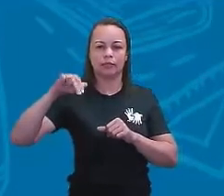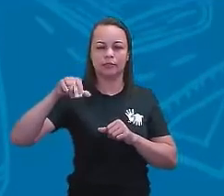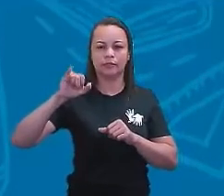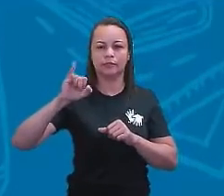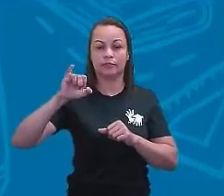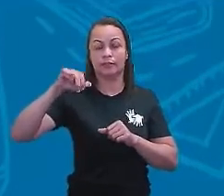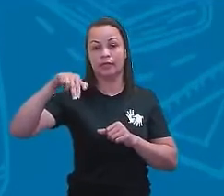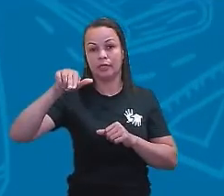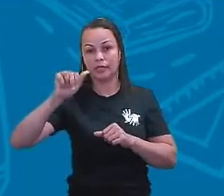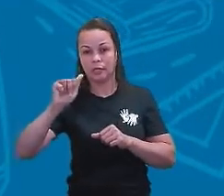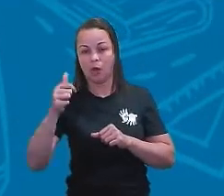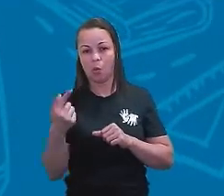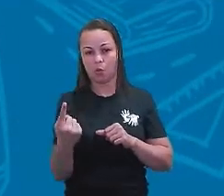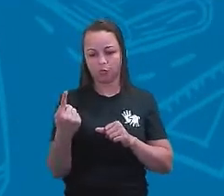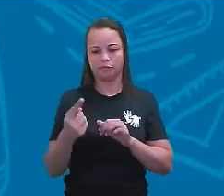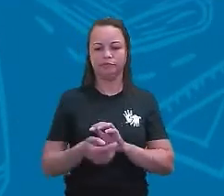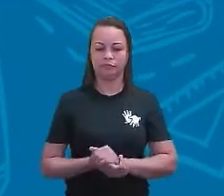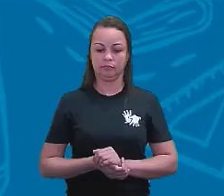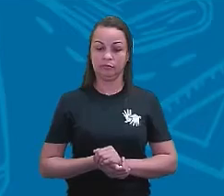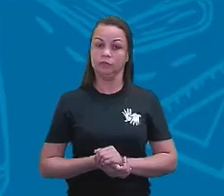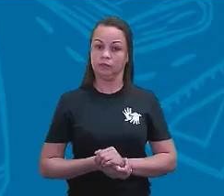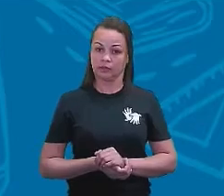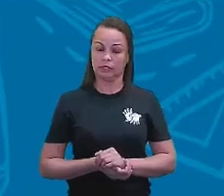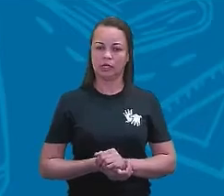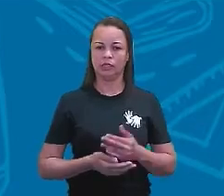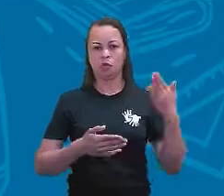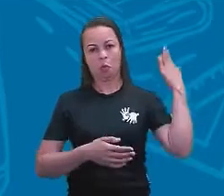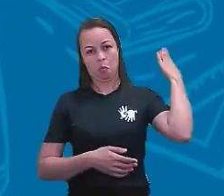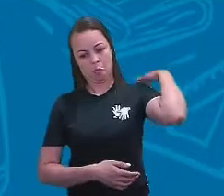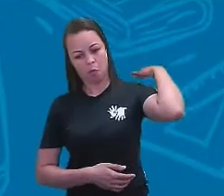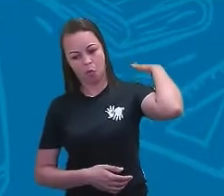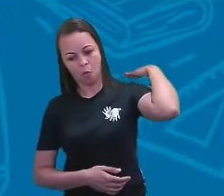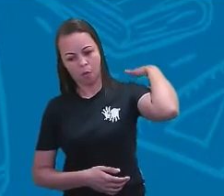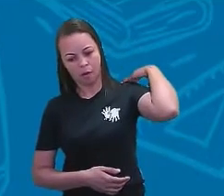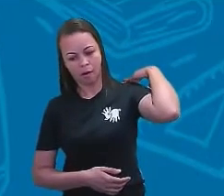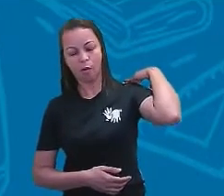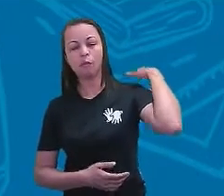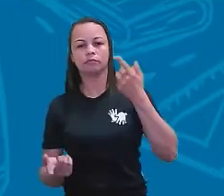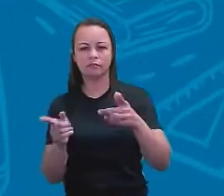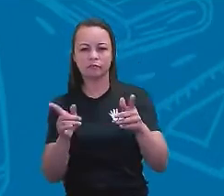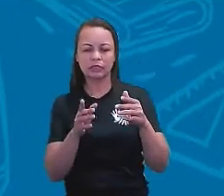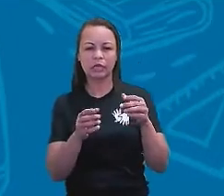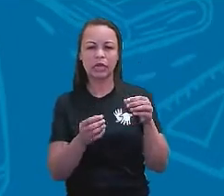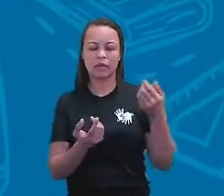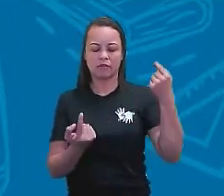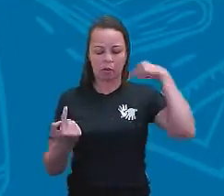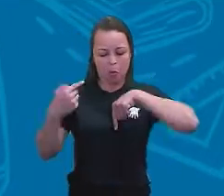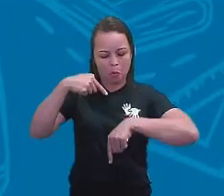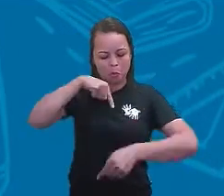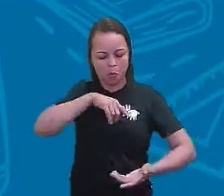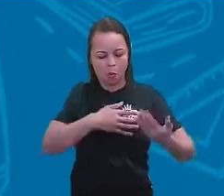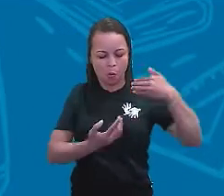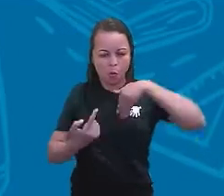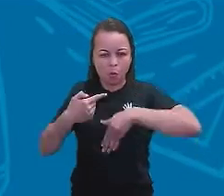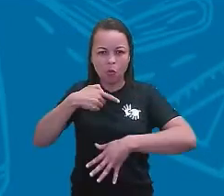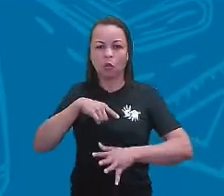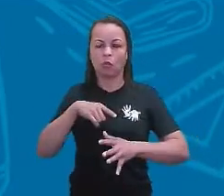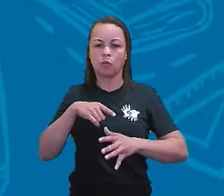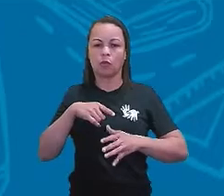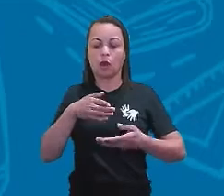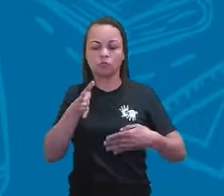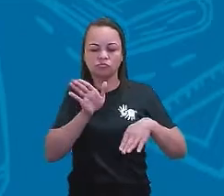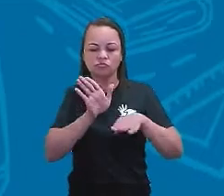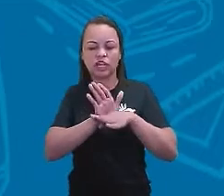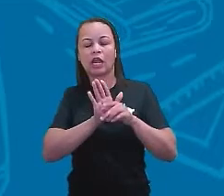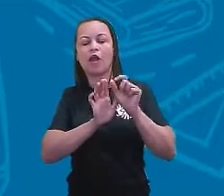ter um outro órgão, os pulmões. Lá nos pulmões, gente, que é claro, essa anginotensina 1, ela vai percorrer por todo o nosso corpo. Ao chegar aos pulmões,